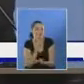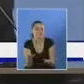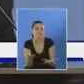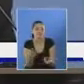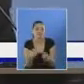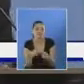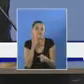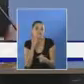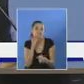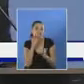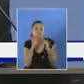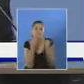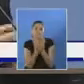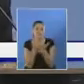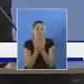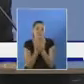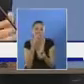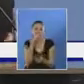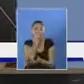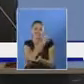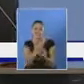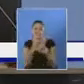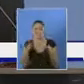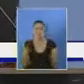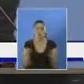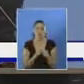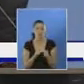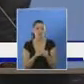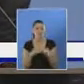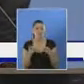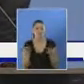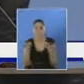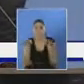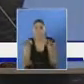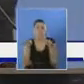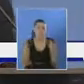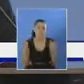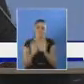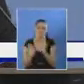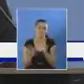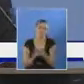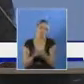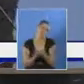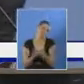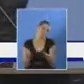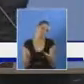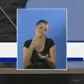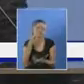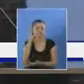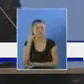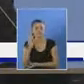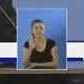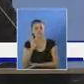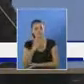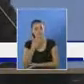embora o corpo de funcionários da Escola Estadual Dom Barreto está atento para evitar qualquer tipo de acidente, mas eu tenho certeza certeza